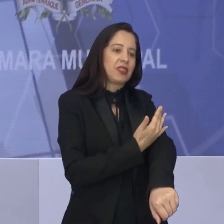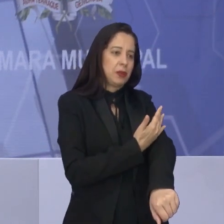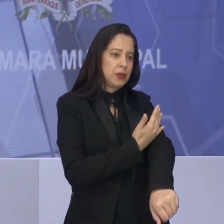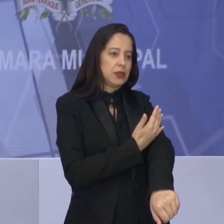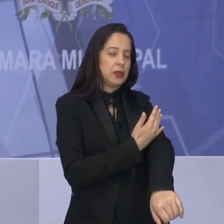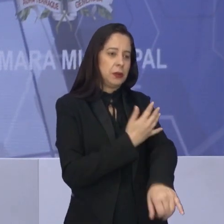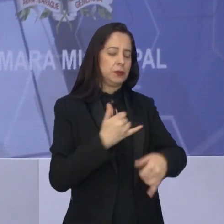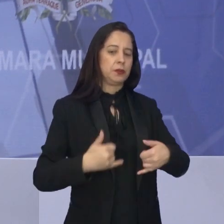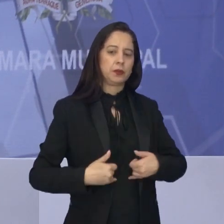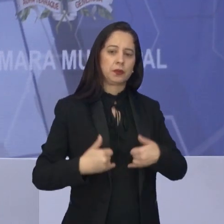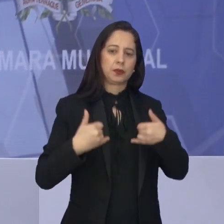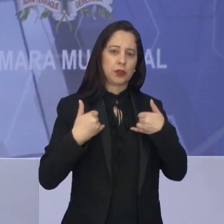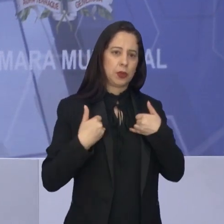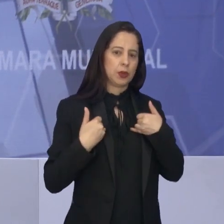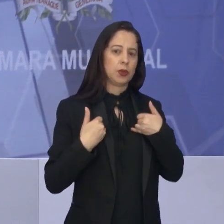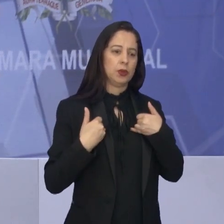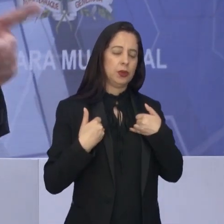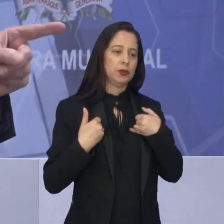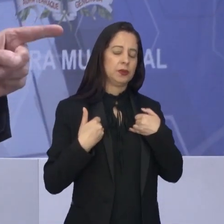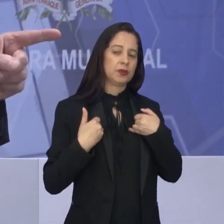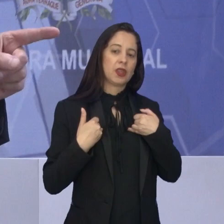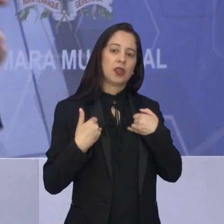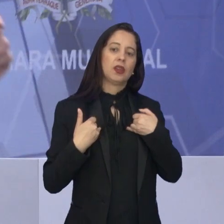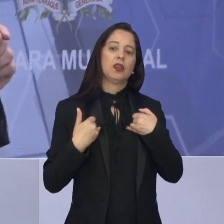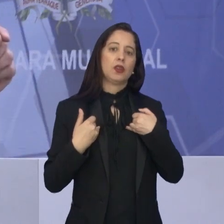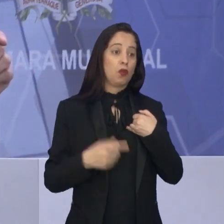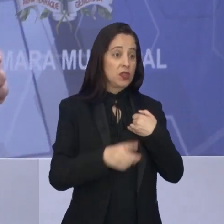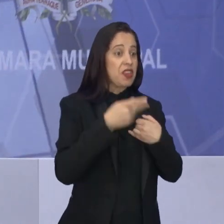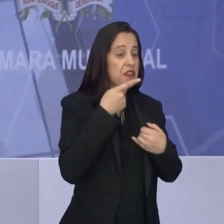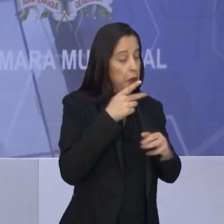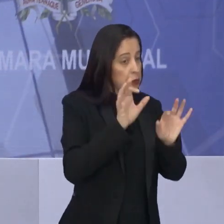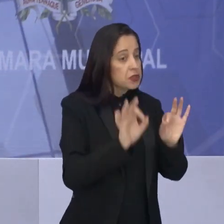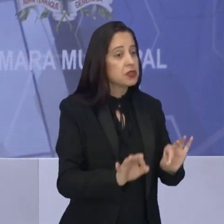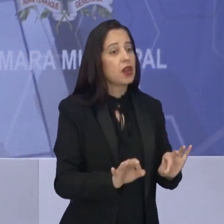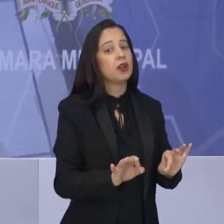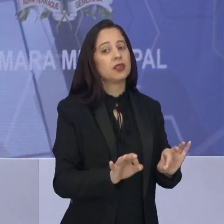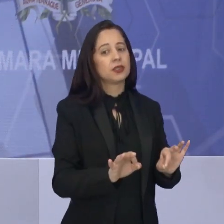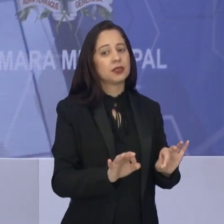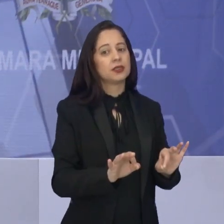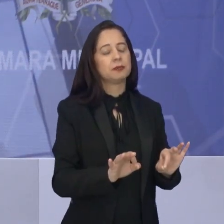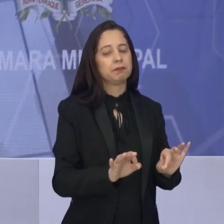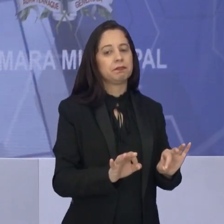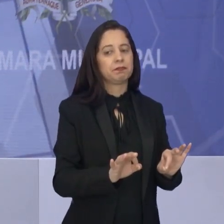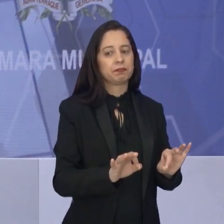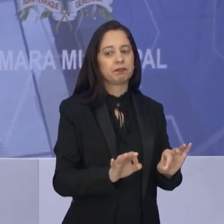orgulho, sobretudo, de uma amizade. Você lembrou bem que